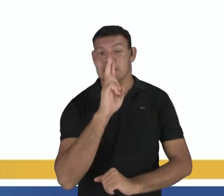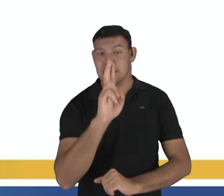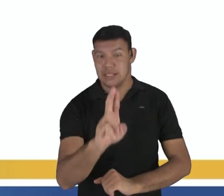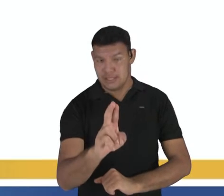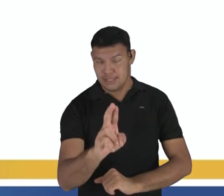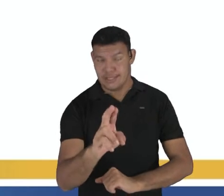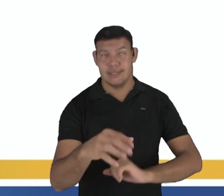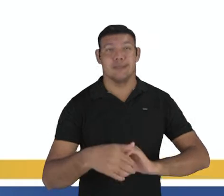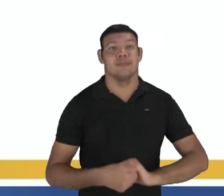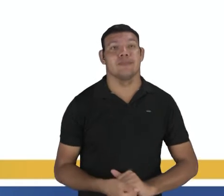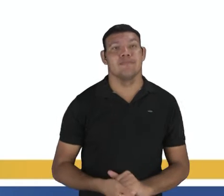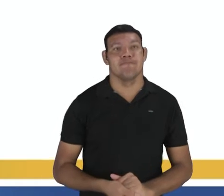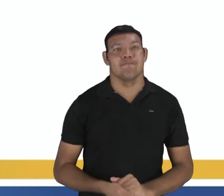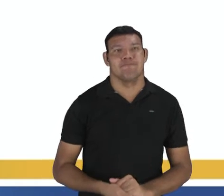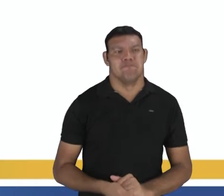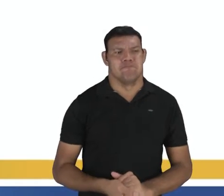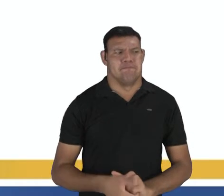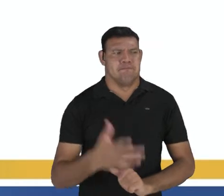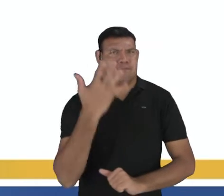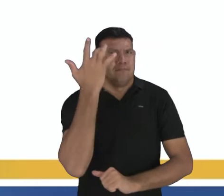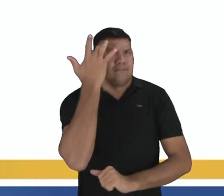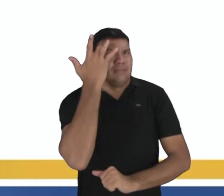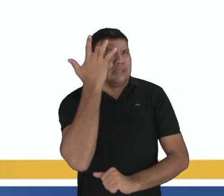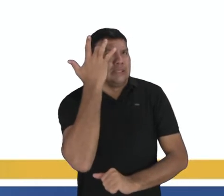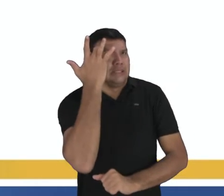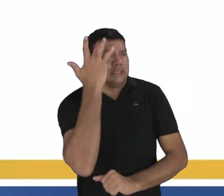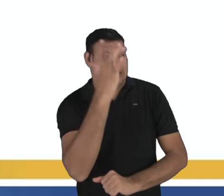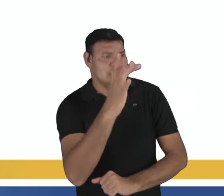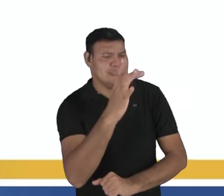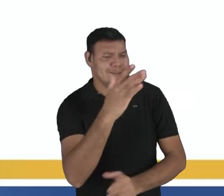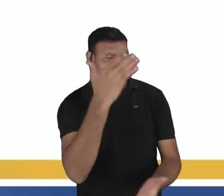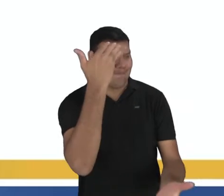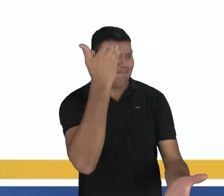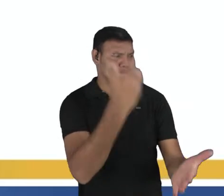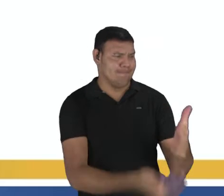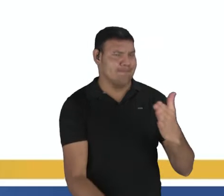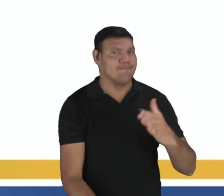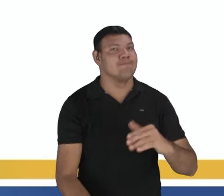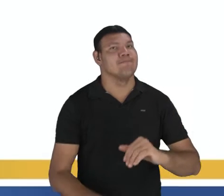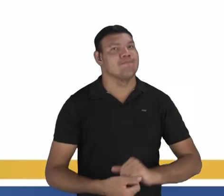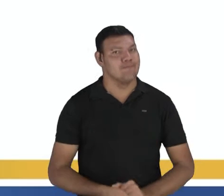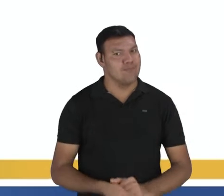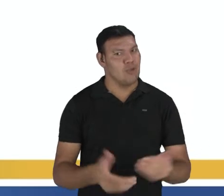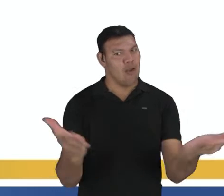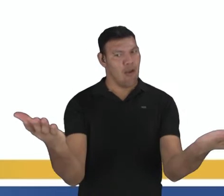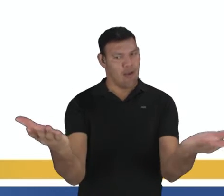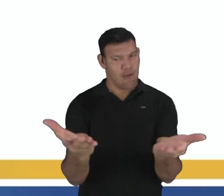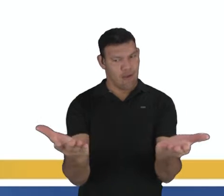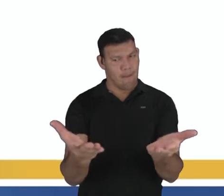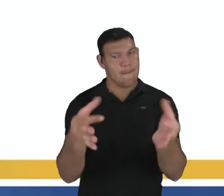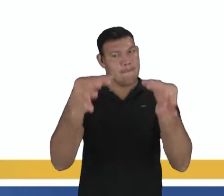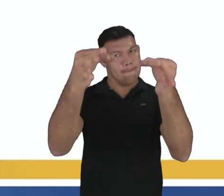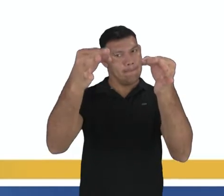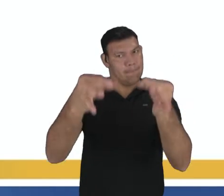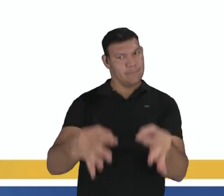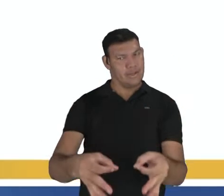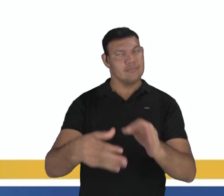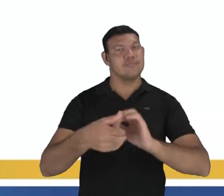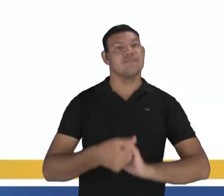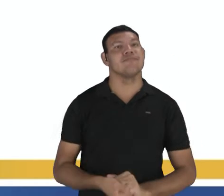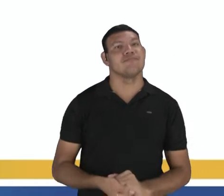don't know, eu não sei, I've lost them, eu os perdi, é que está no present perfect, tá